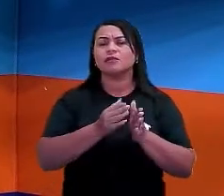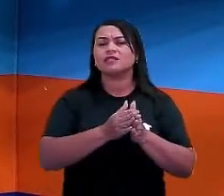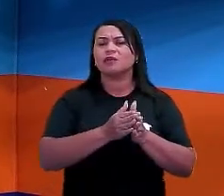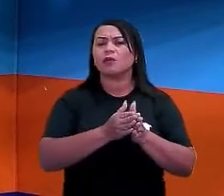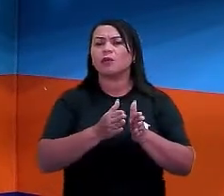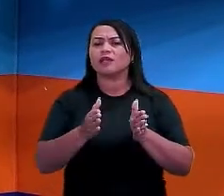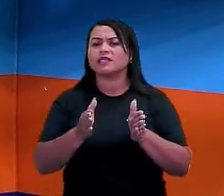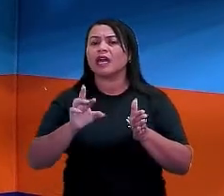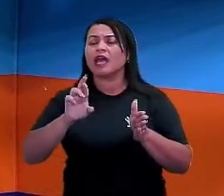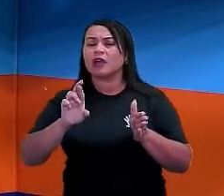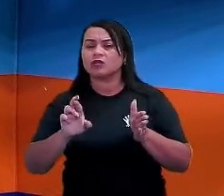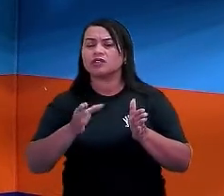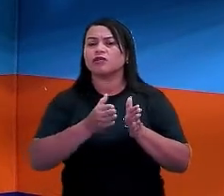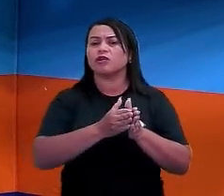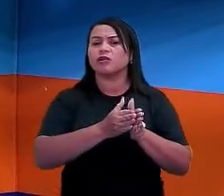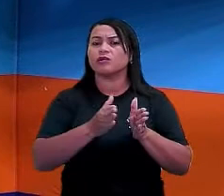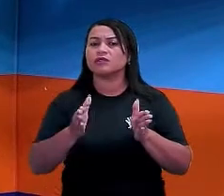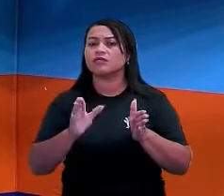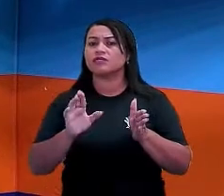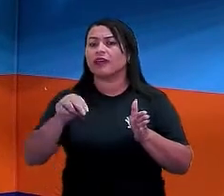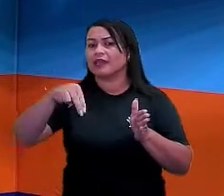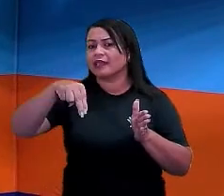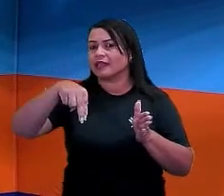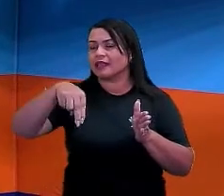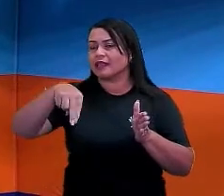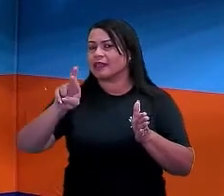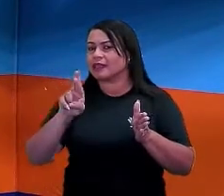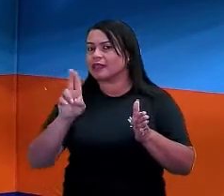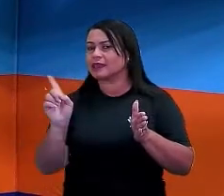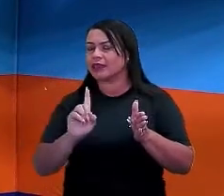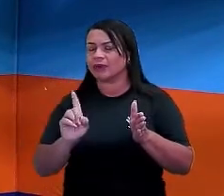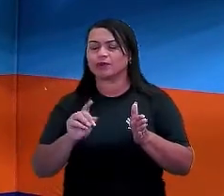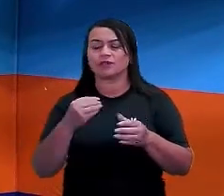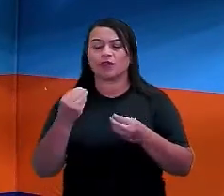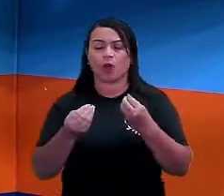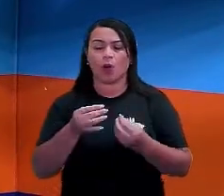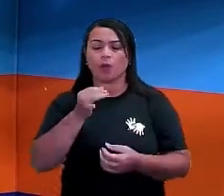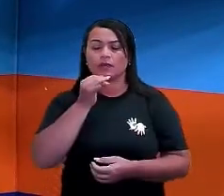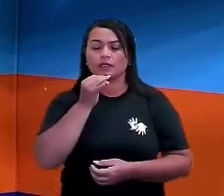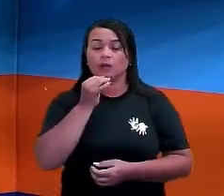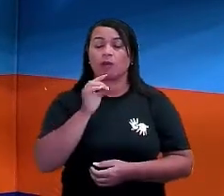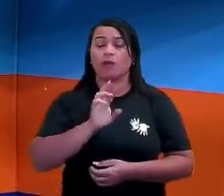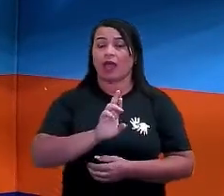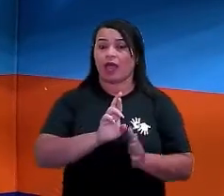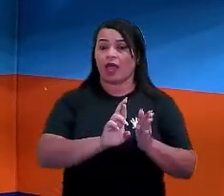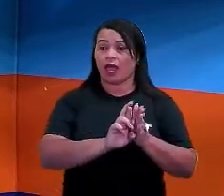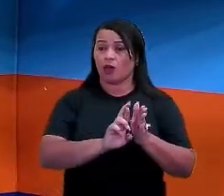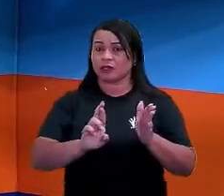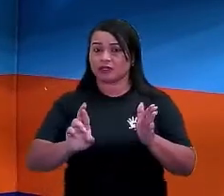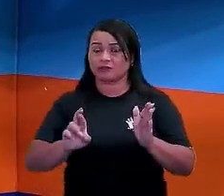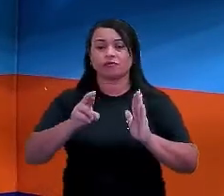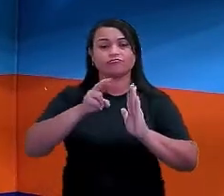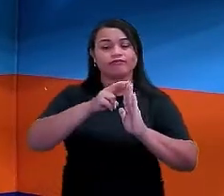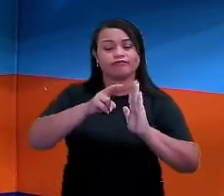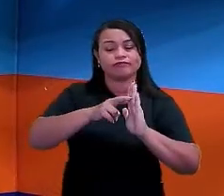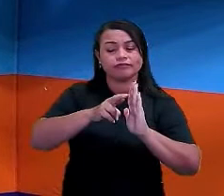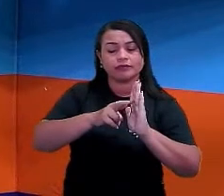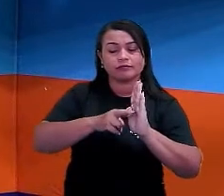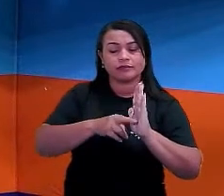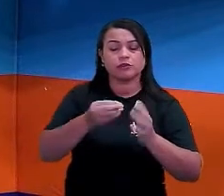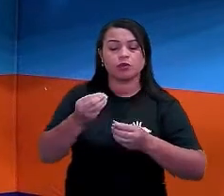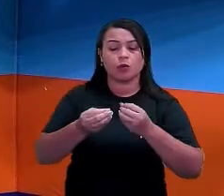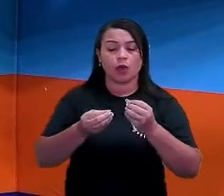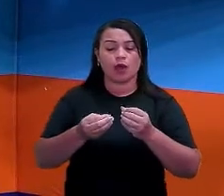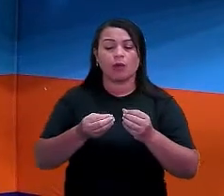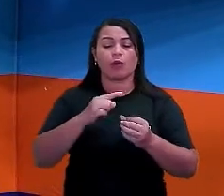e o que é uma sequência não recursiva. Uma sequência dita recursiva ou recorrente,